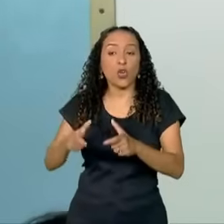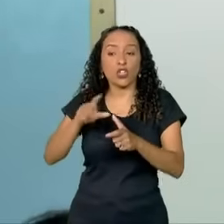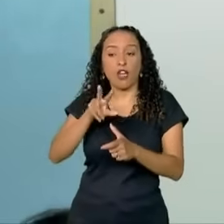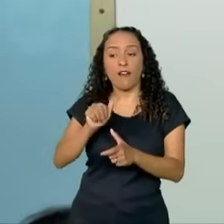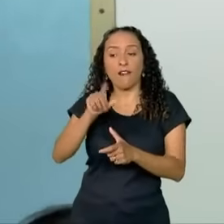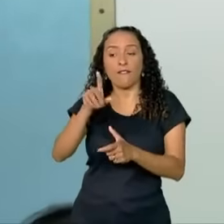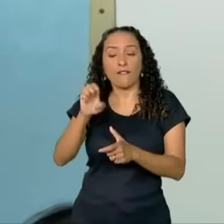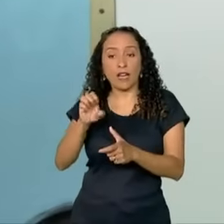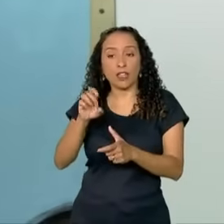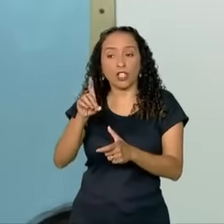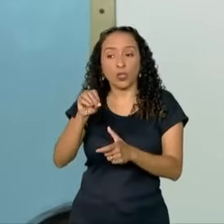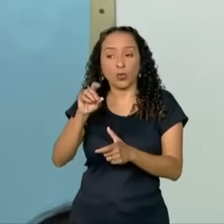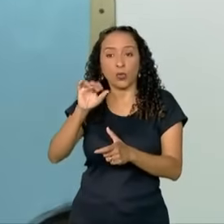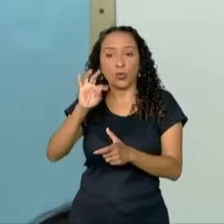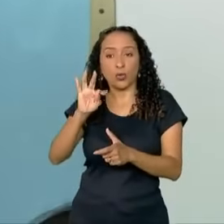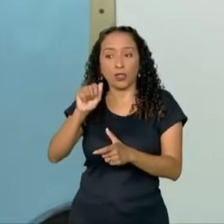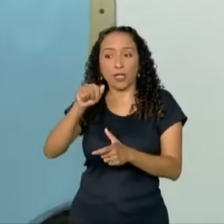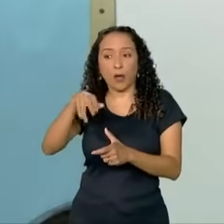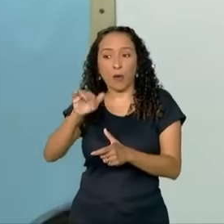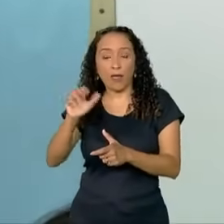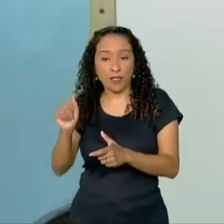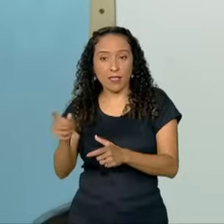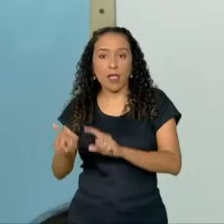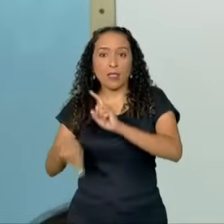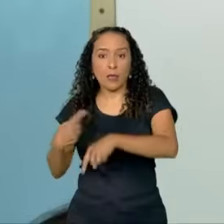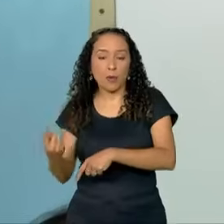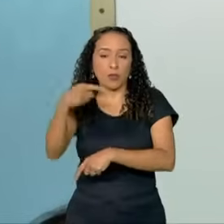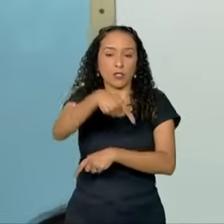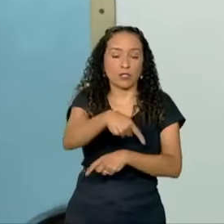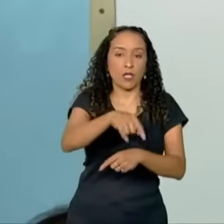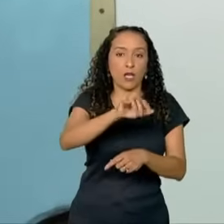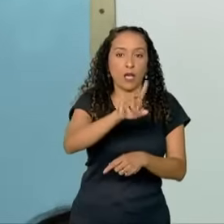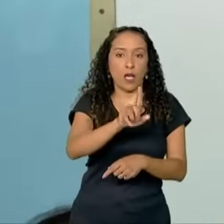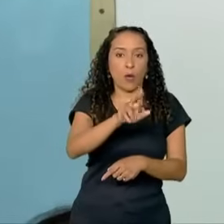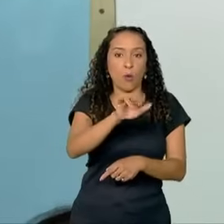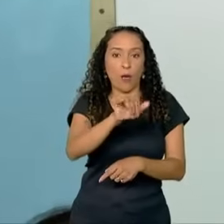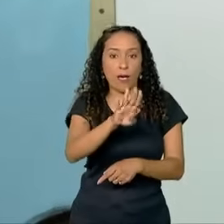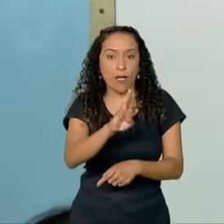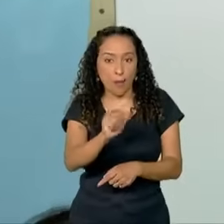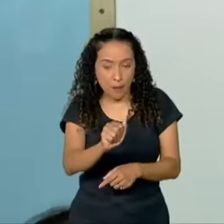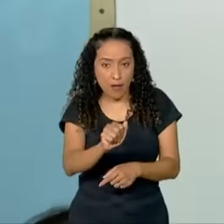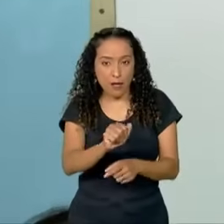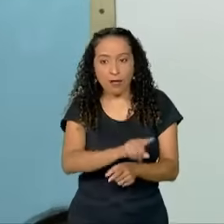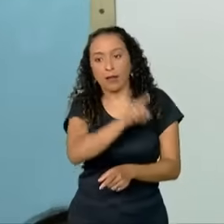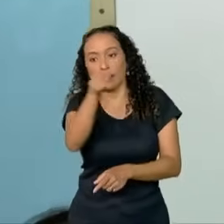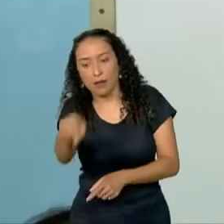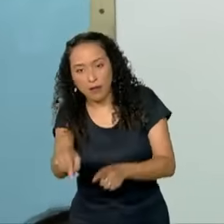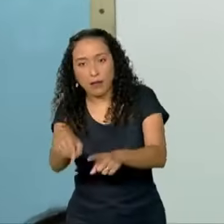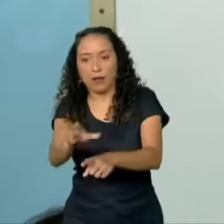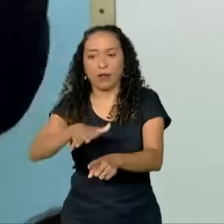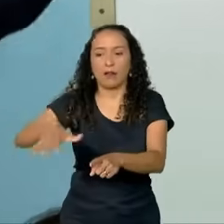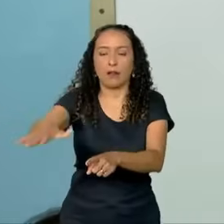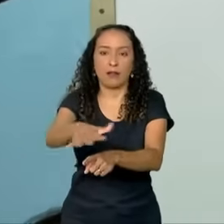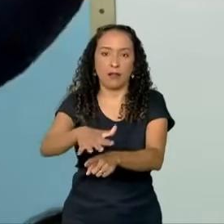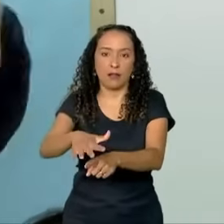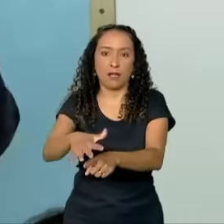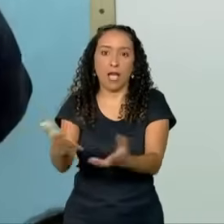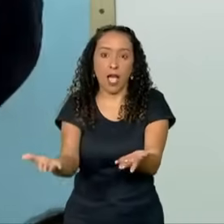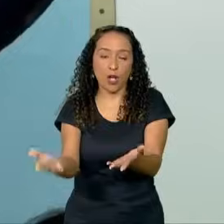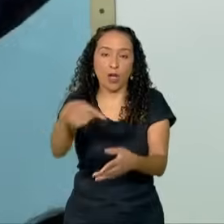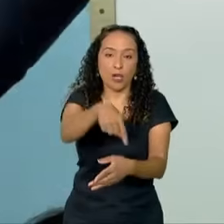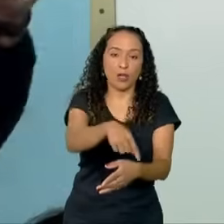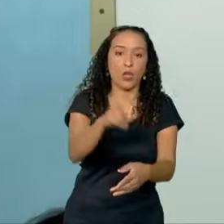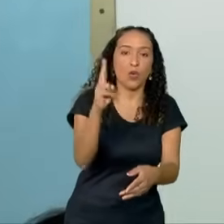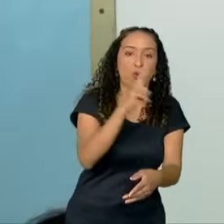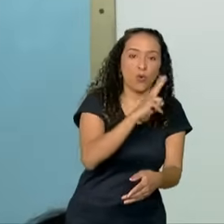Taquari, aí veio aqui para o Guaíba, está na grande região aqui metropolitana, e agora